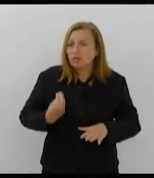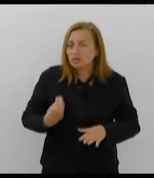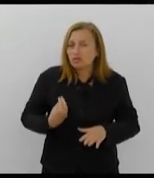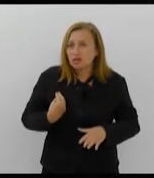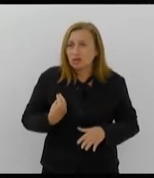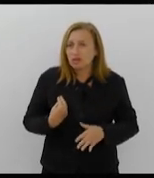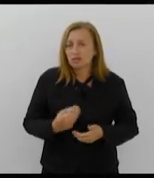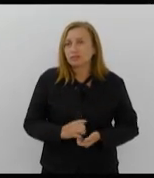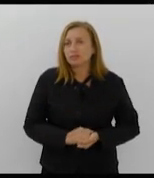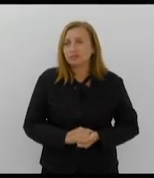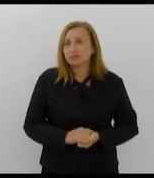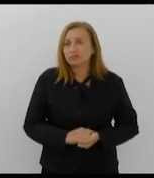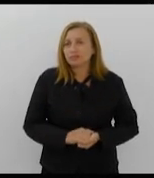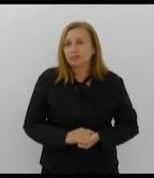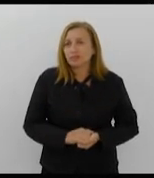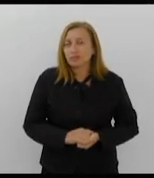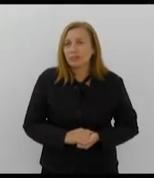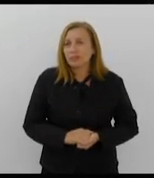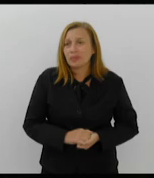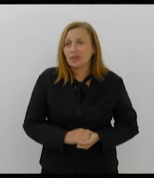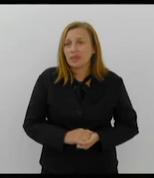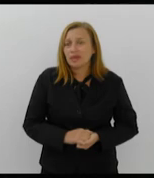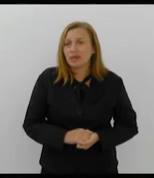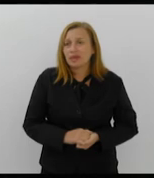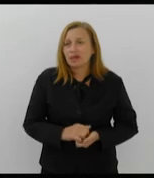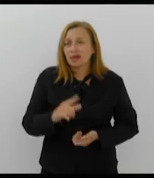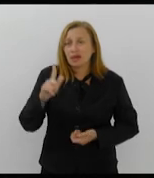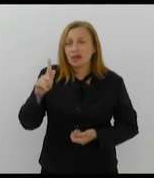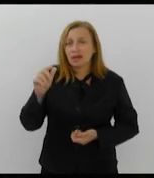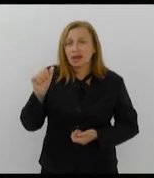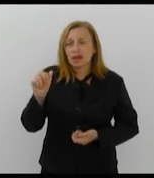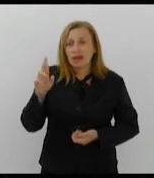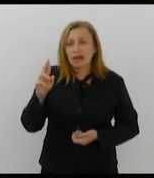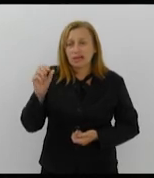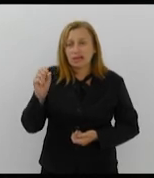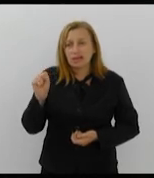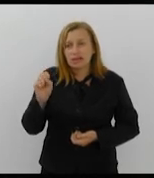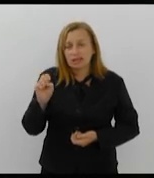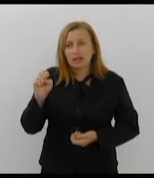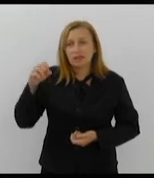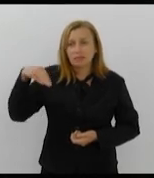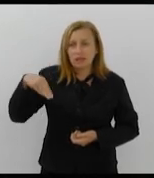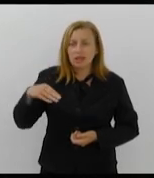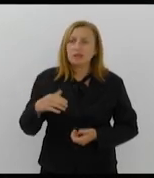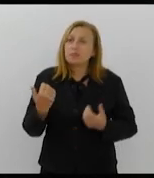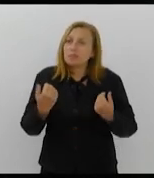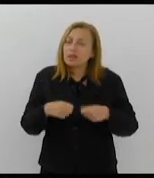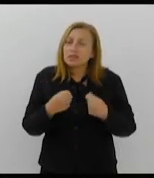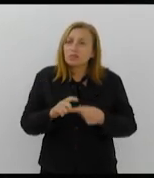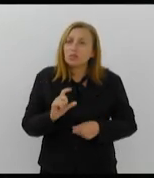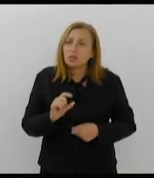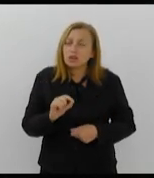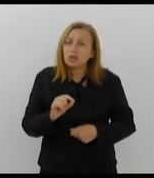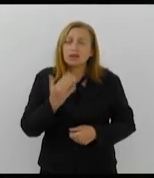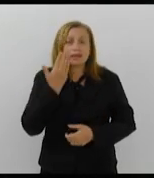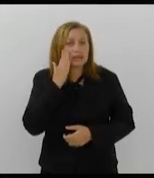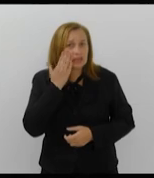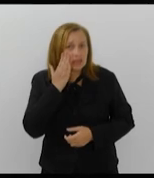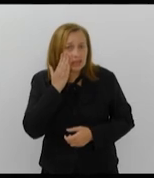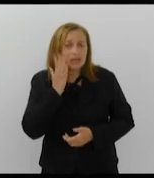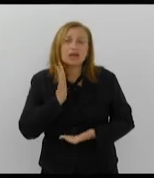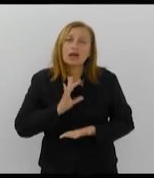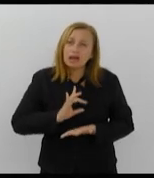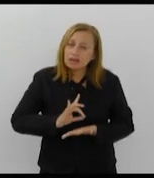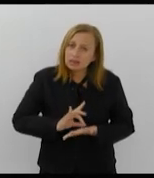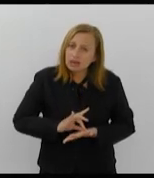Mitsen Dansen, dizia Gadamer. É justamente, nós temos que compreender a